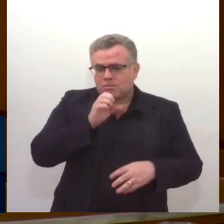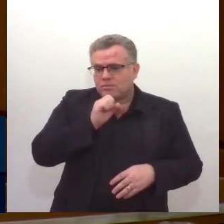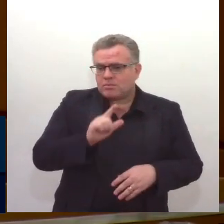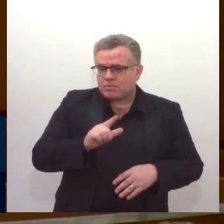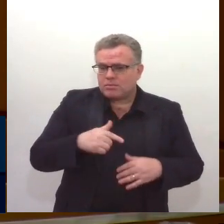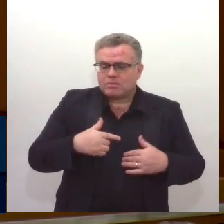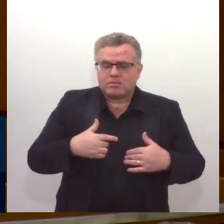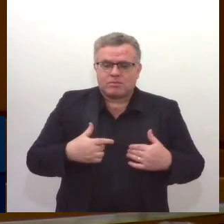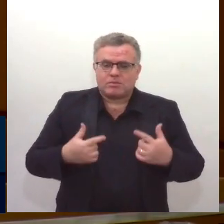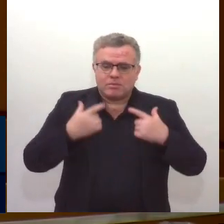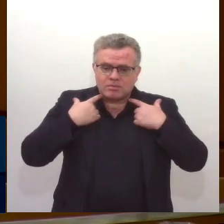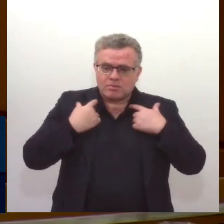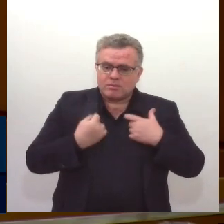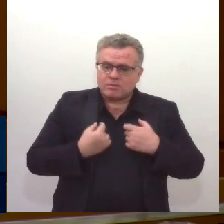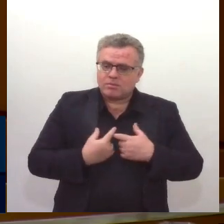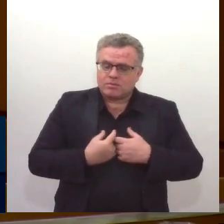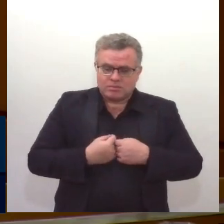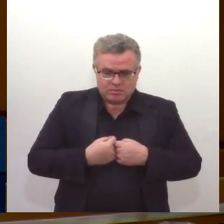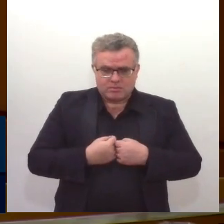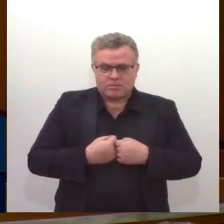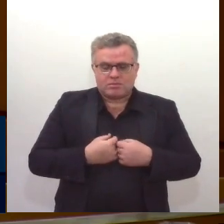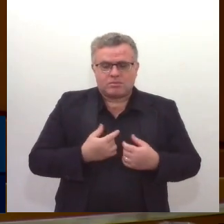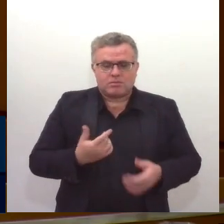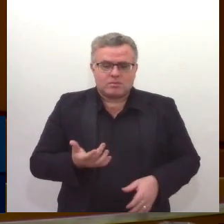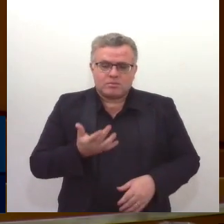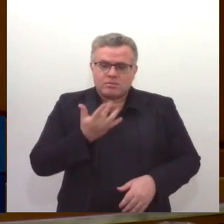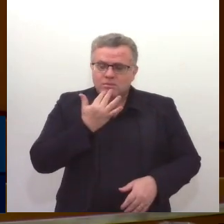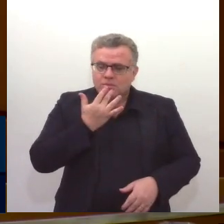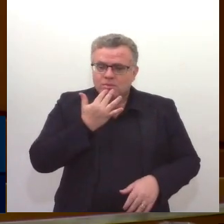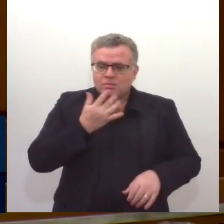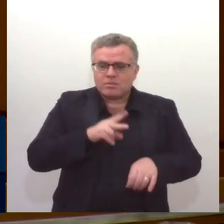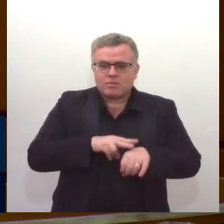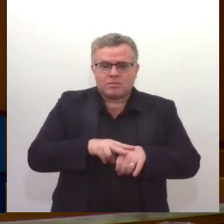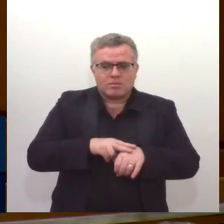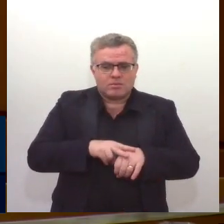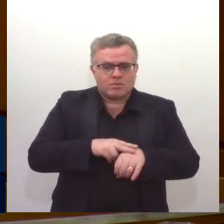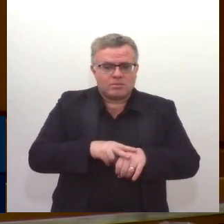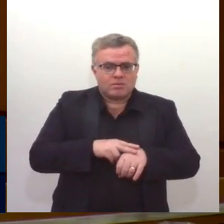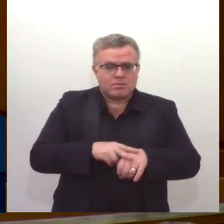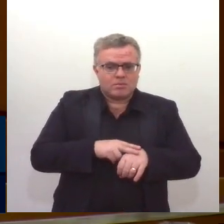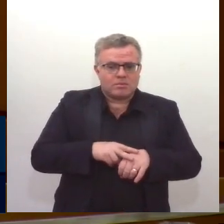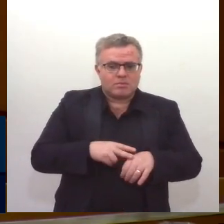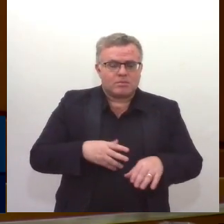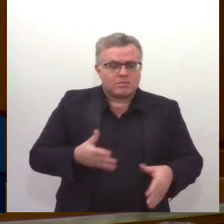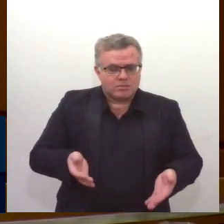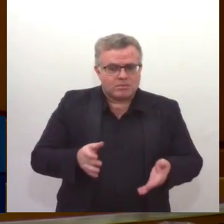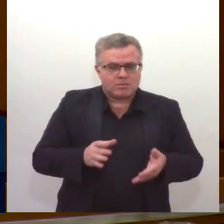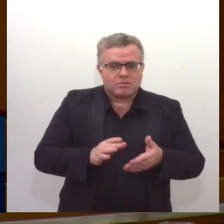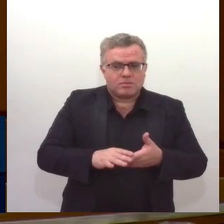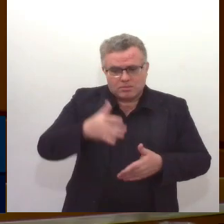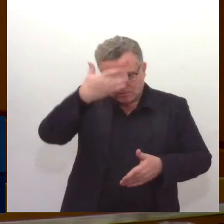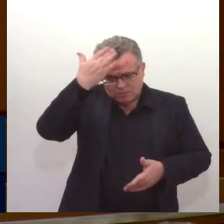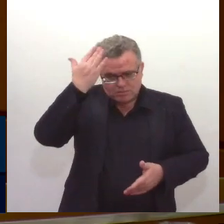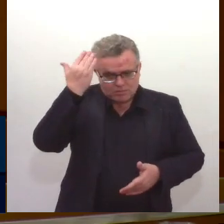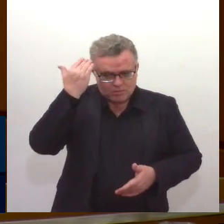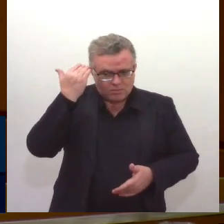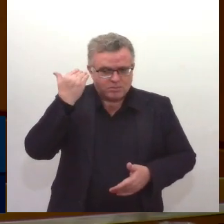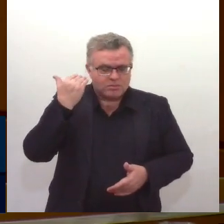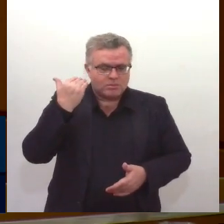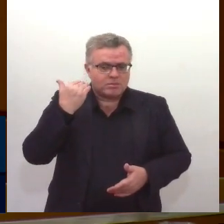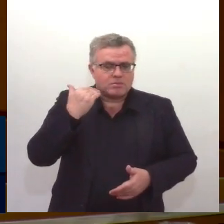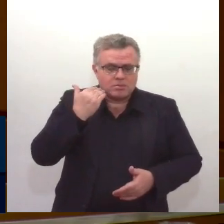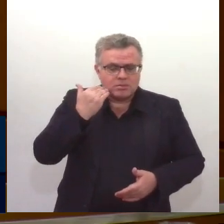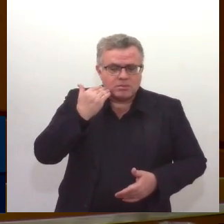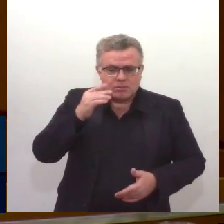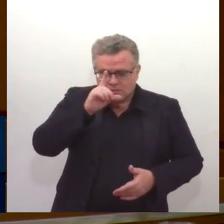renda irlandesa verde com detalhes brancos e cabelos louro médio